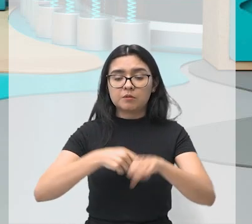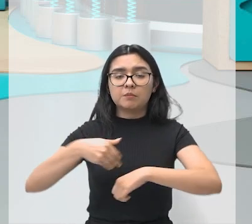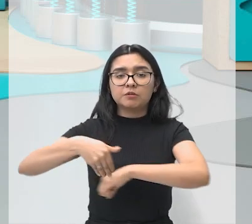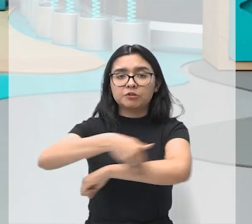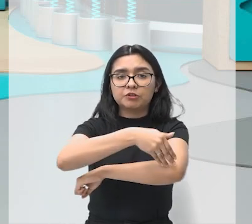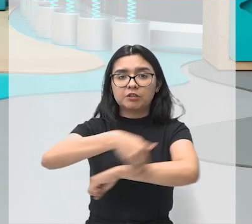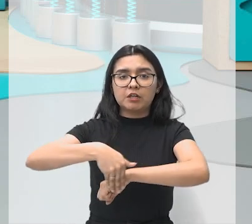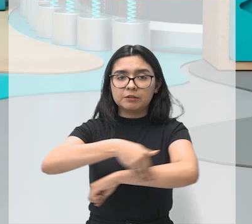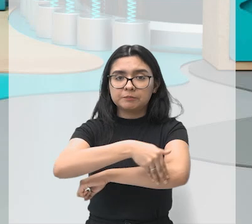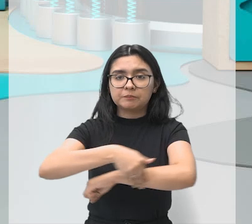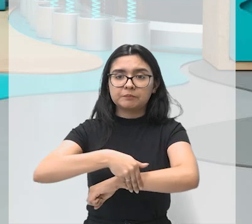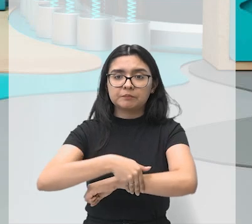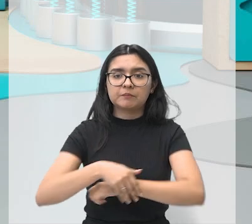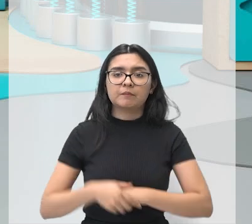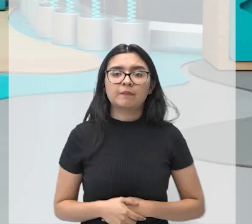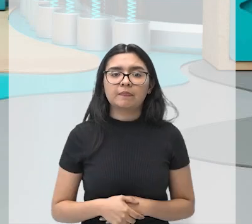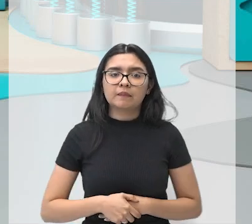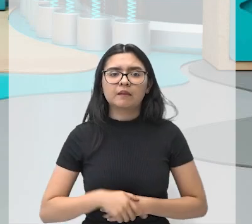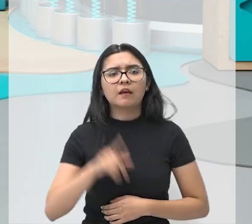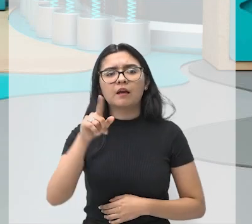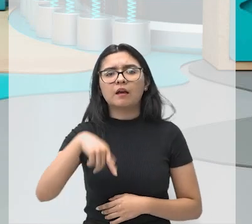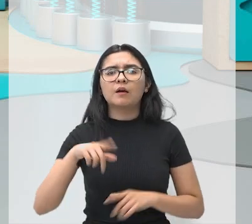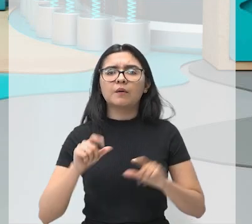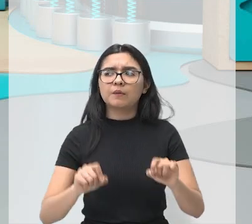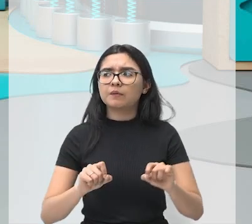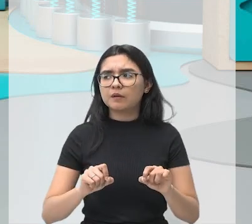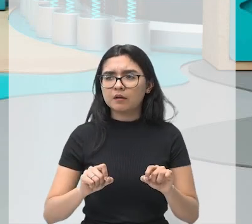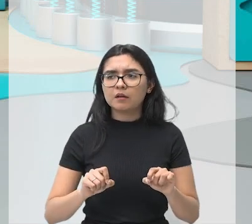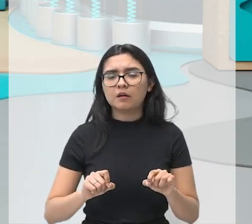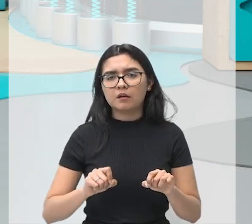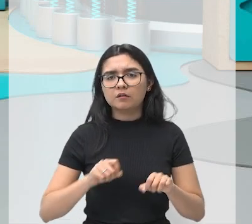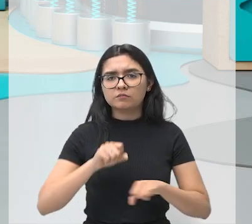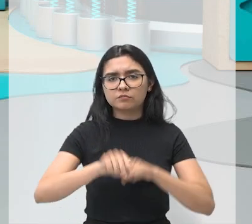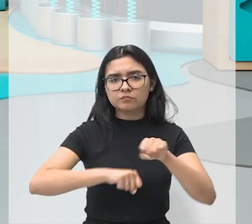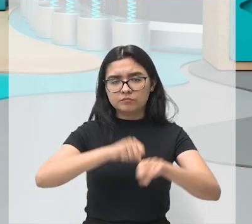estrada, olha só, são corridas sobre